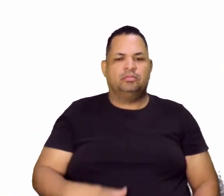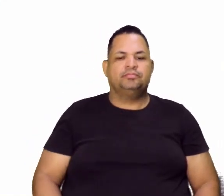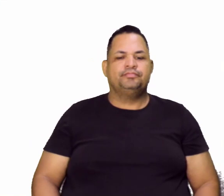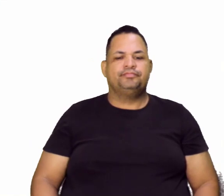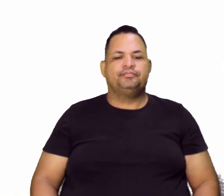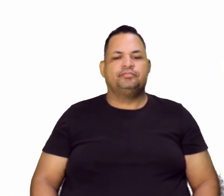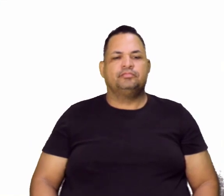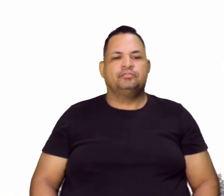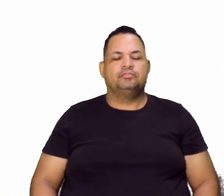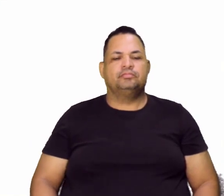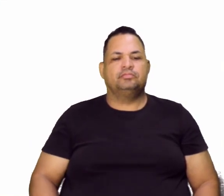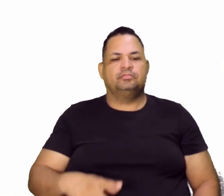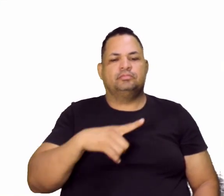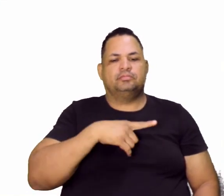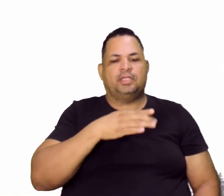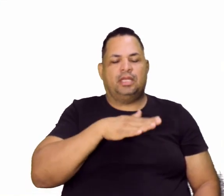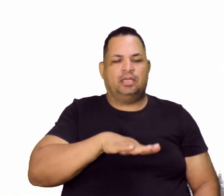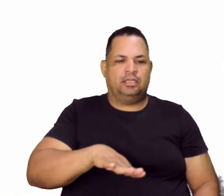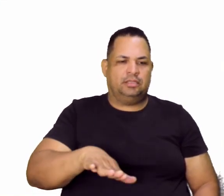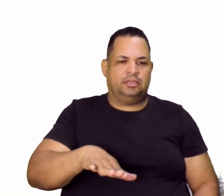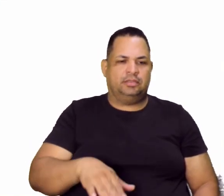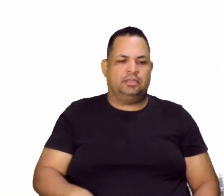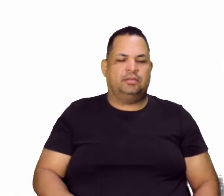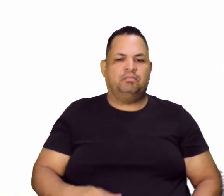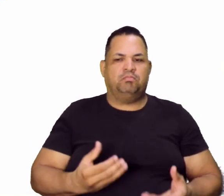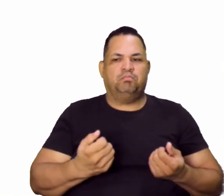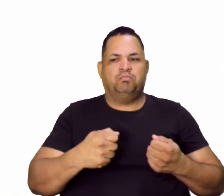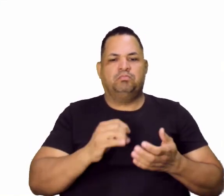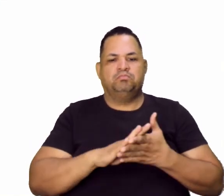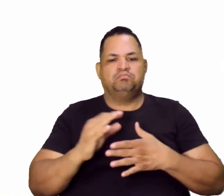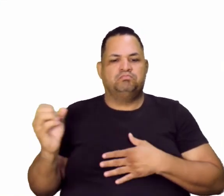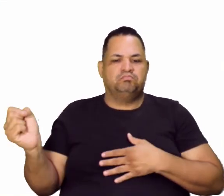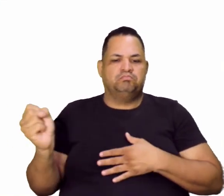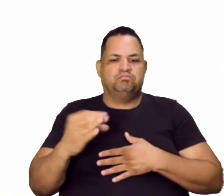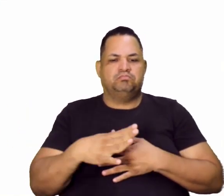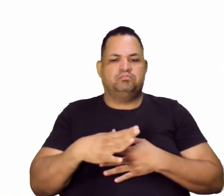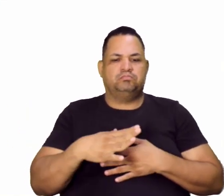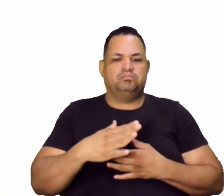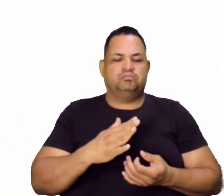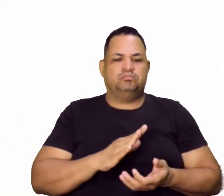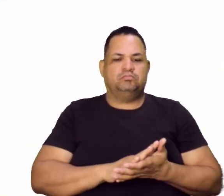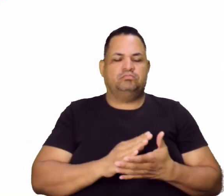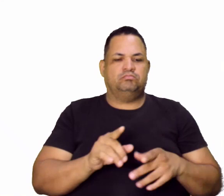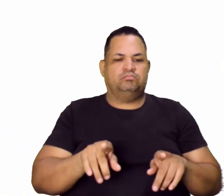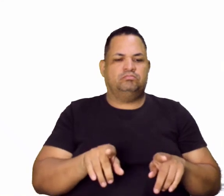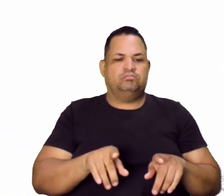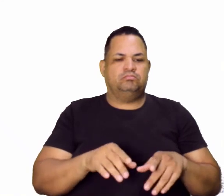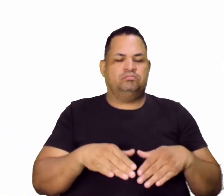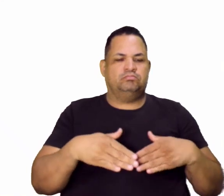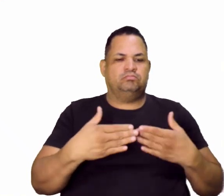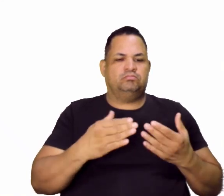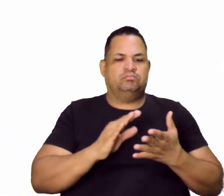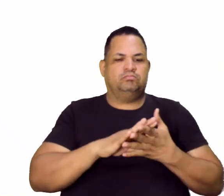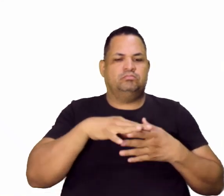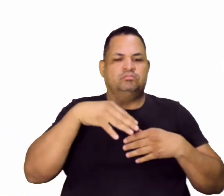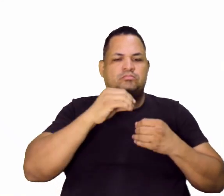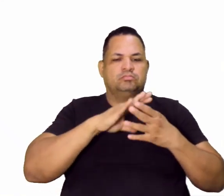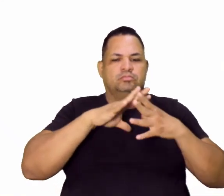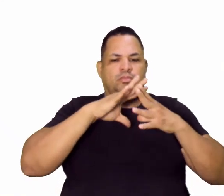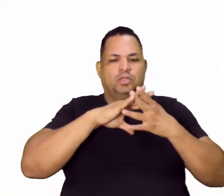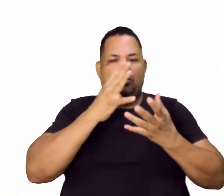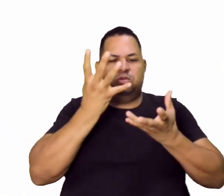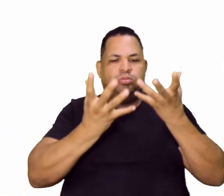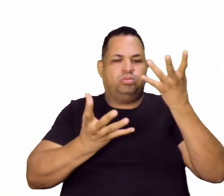pessoas adultas, tem criança, né, poderia dizer o jovem aqui. Então, fumaça,